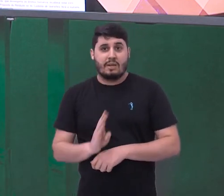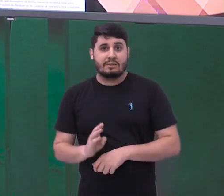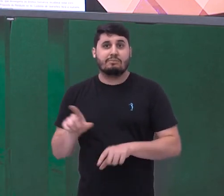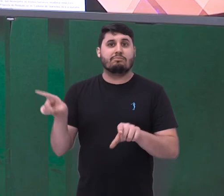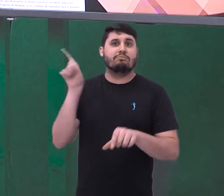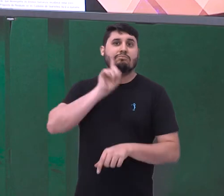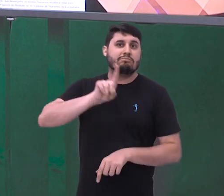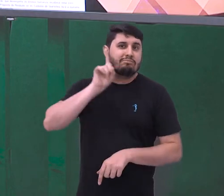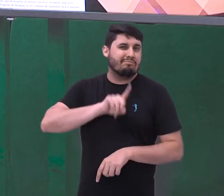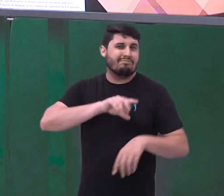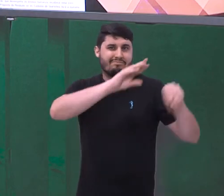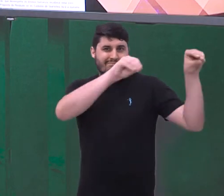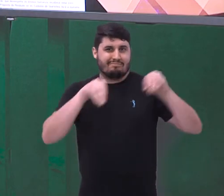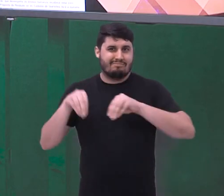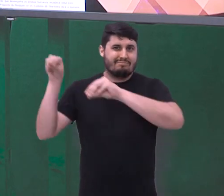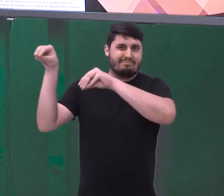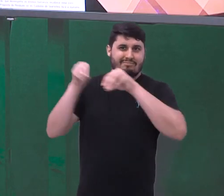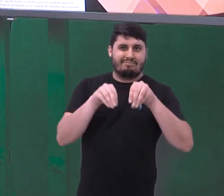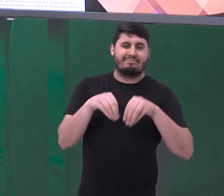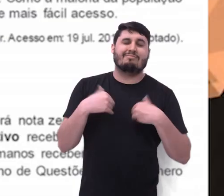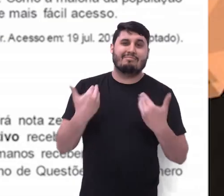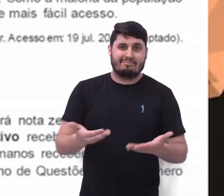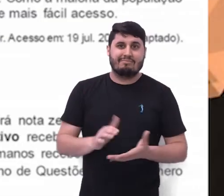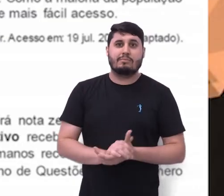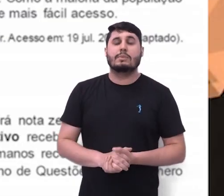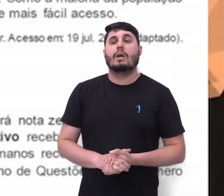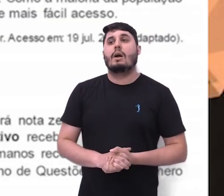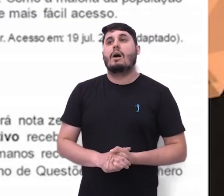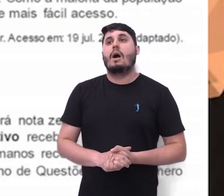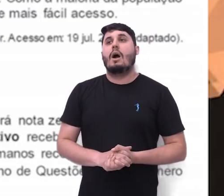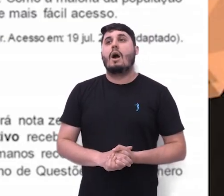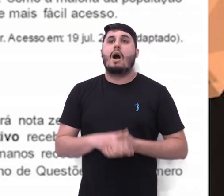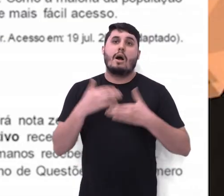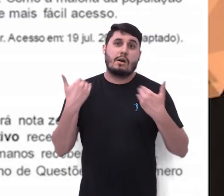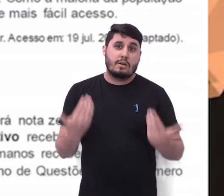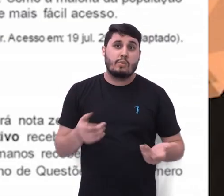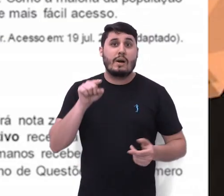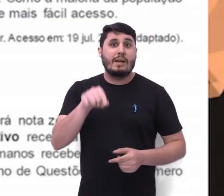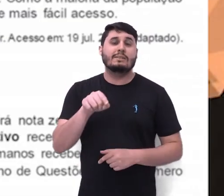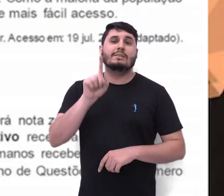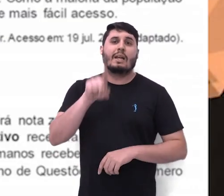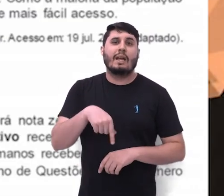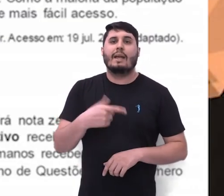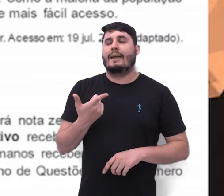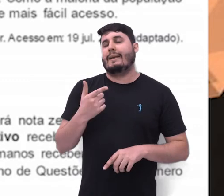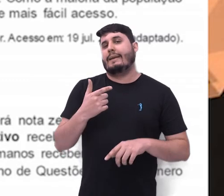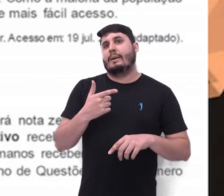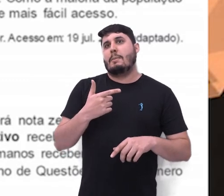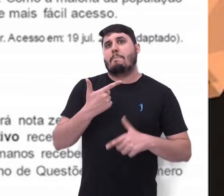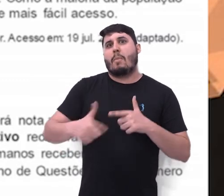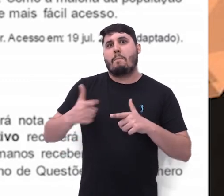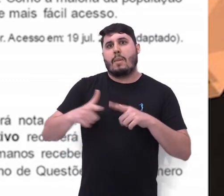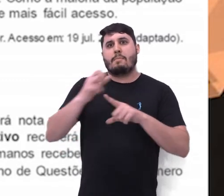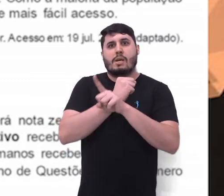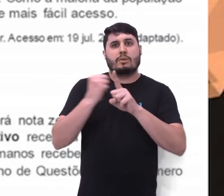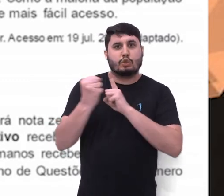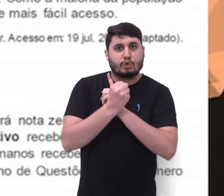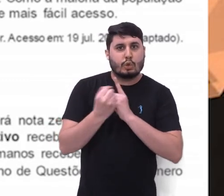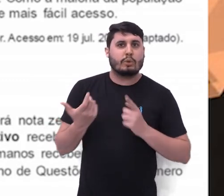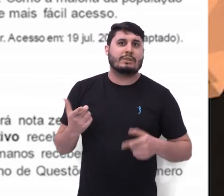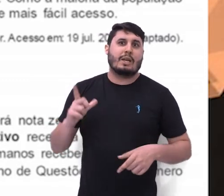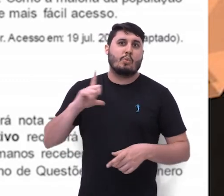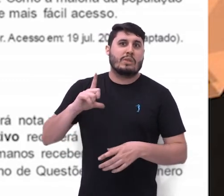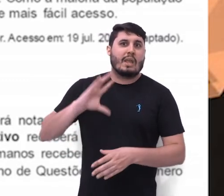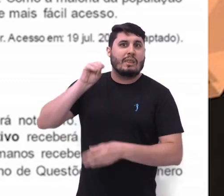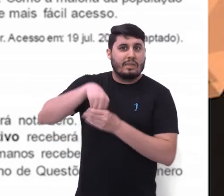sendo, adoro mostrar aqui os links, assim sendo, este é o quadro social em que se encontra a maioria